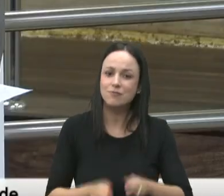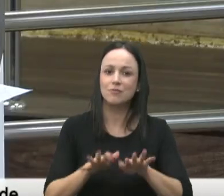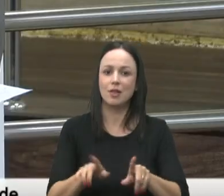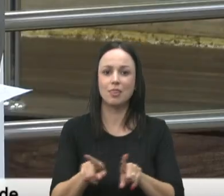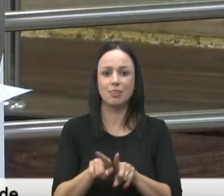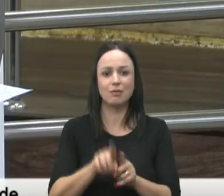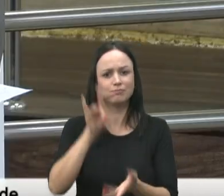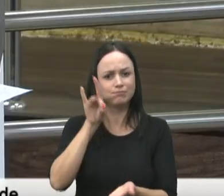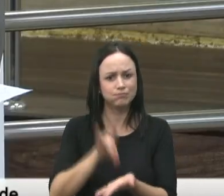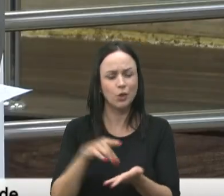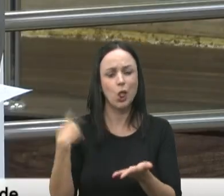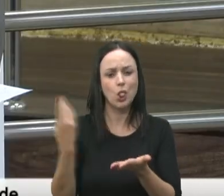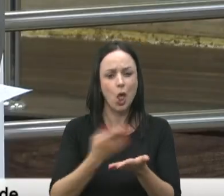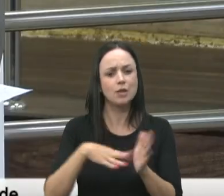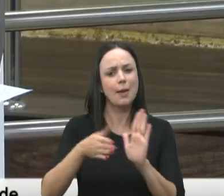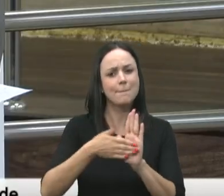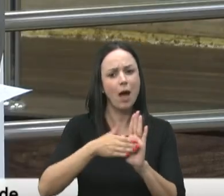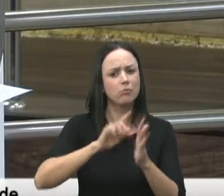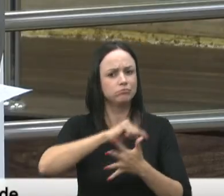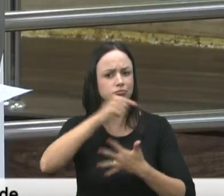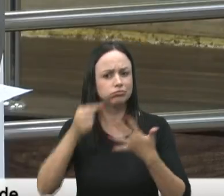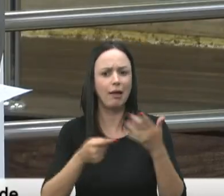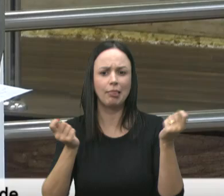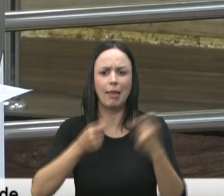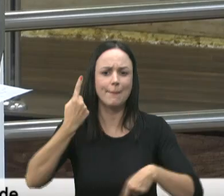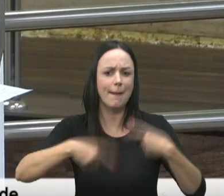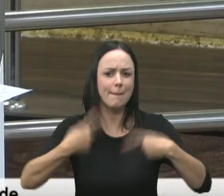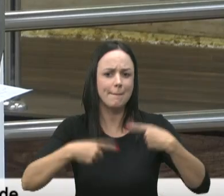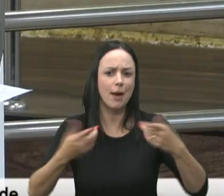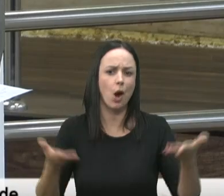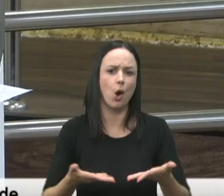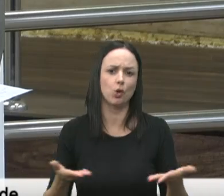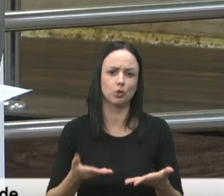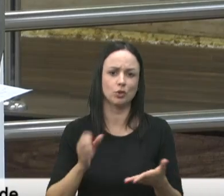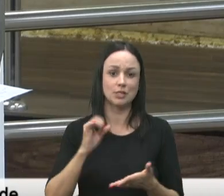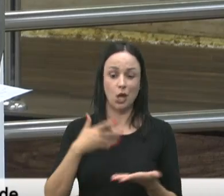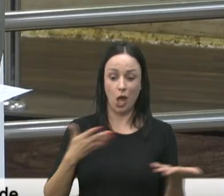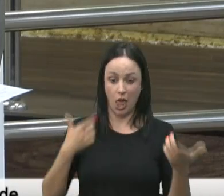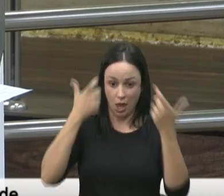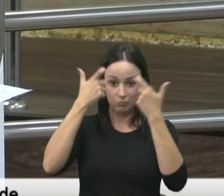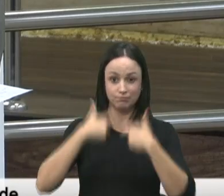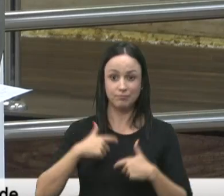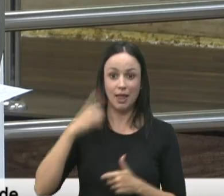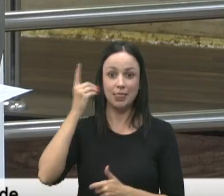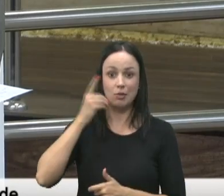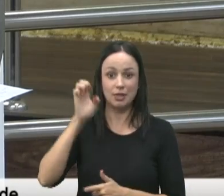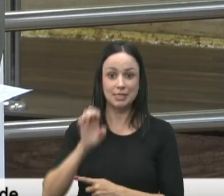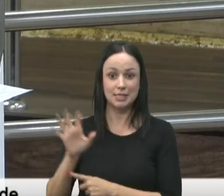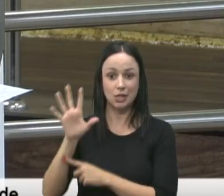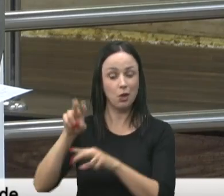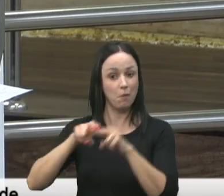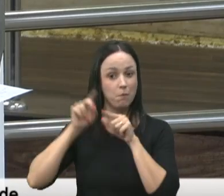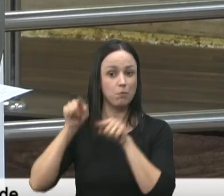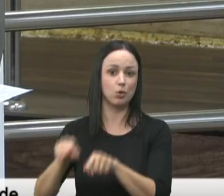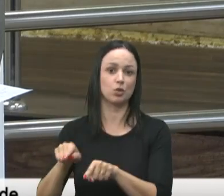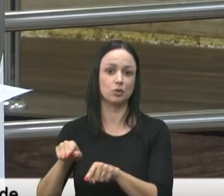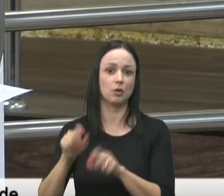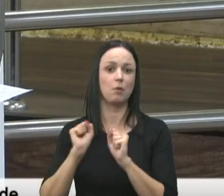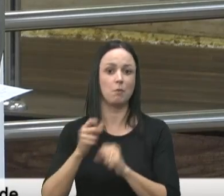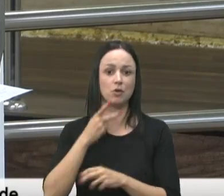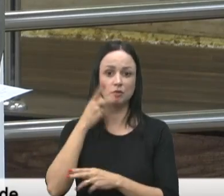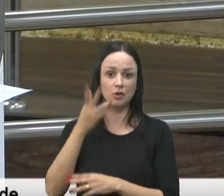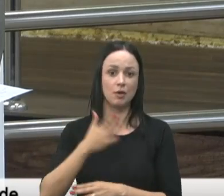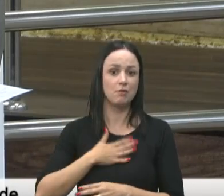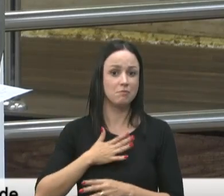nossas pautas para que a gente pudesse estar debatendo elas aqui hoje. Se hoje eu sou deputado estadual é por conta disso, e posso falar abertamente da